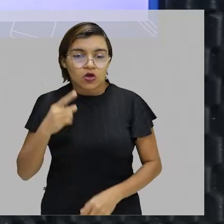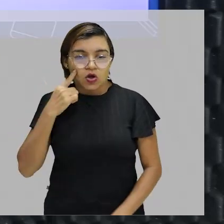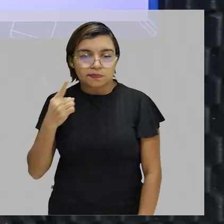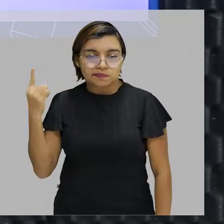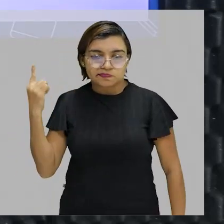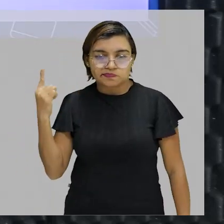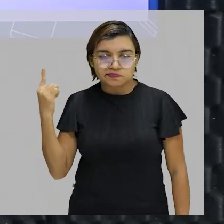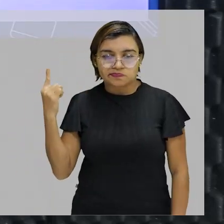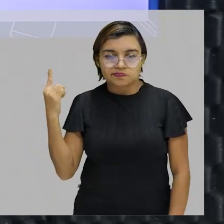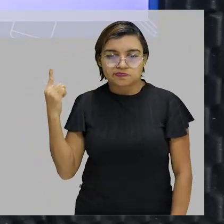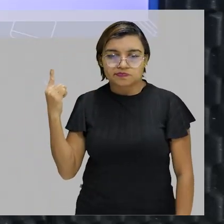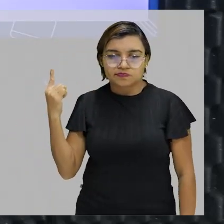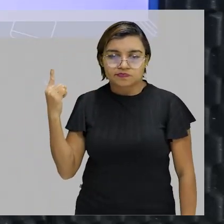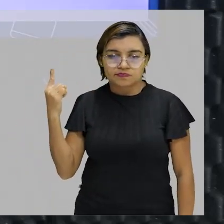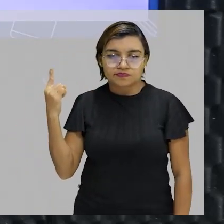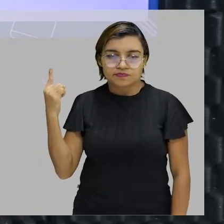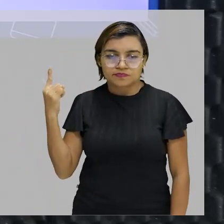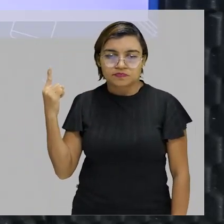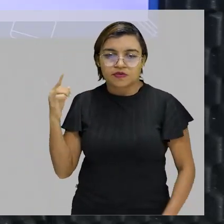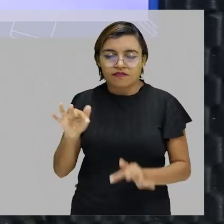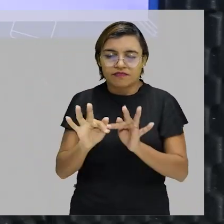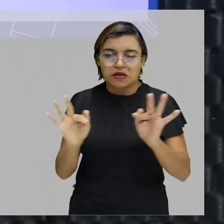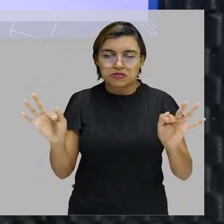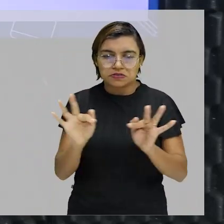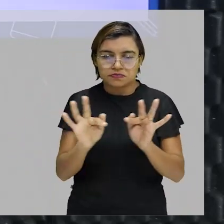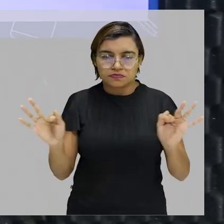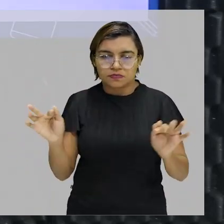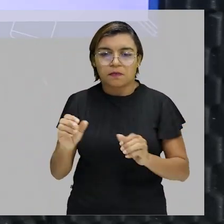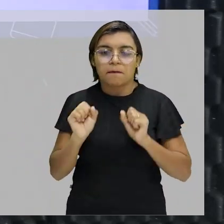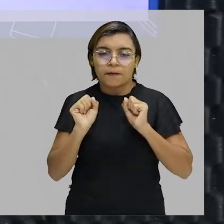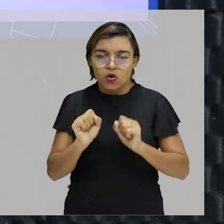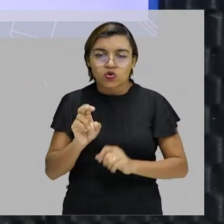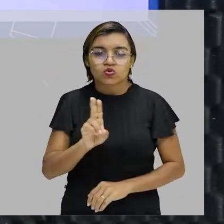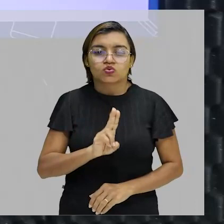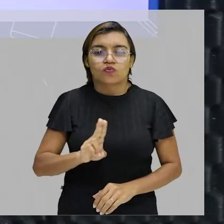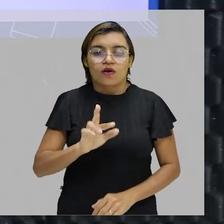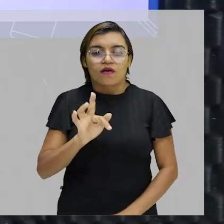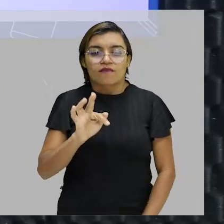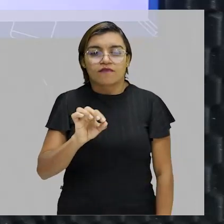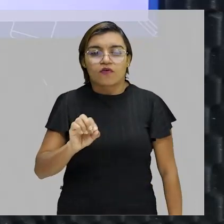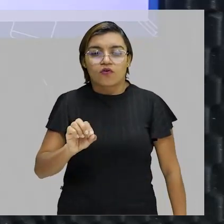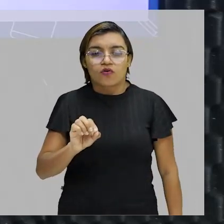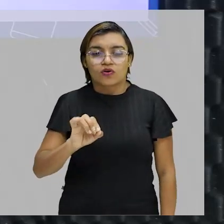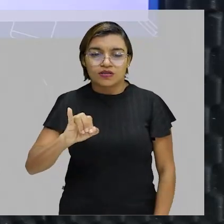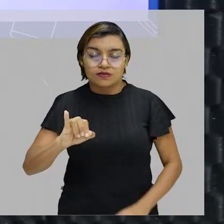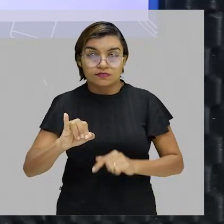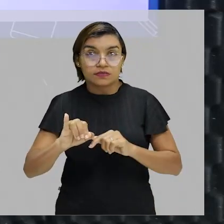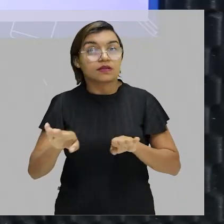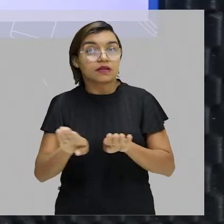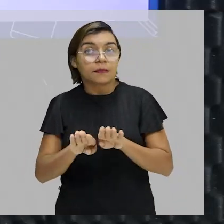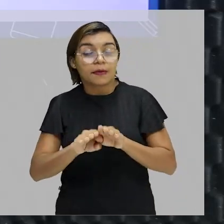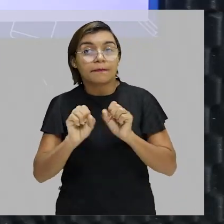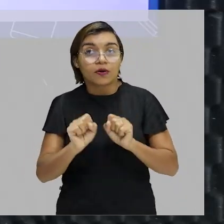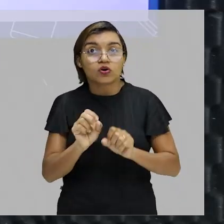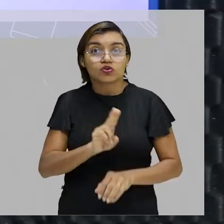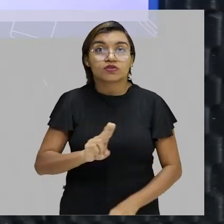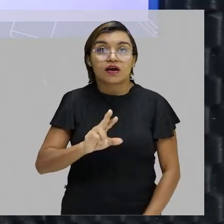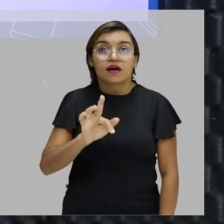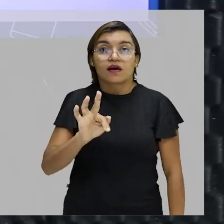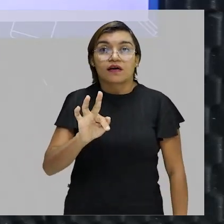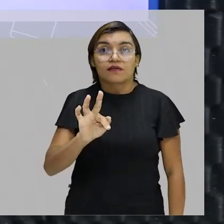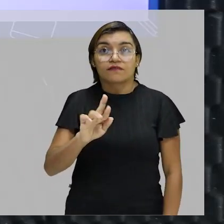circo o neto, a tia e o primo. Eu também posso dizer foram, porque trata-se de um sujeito